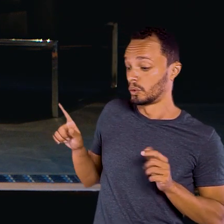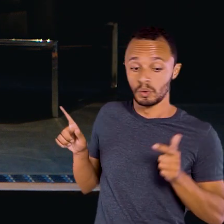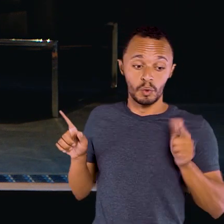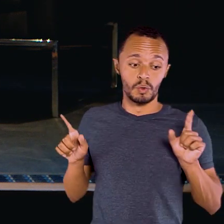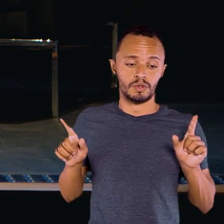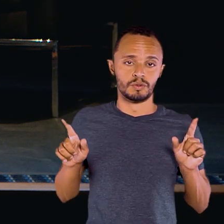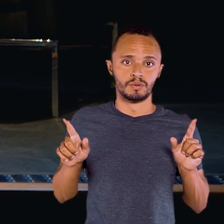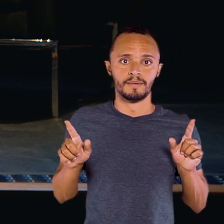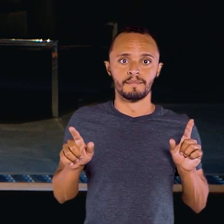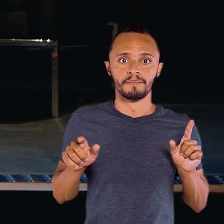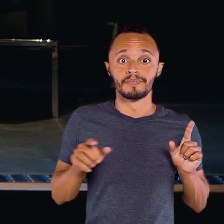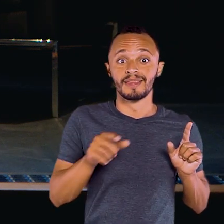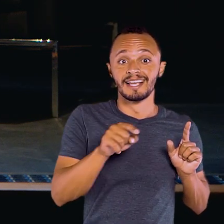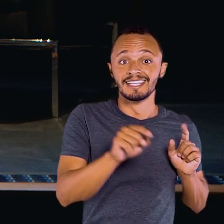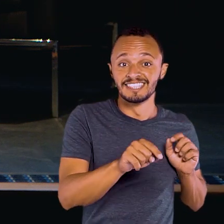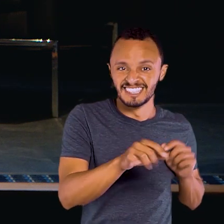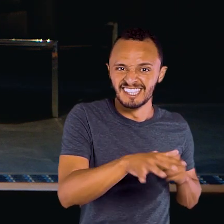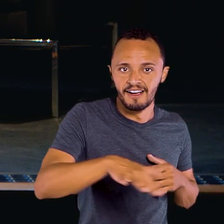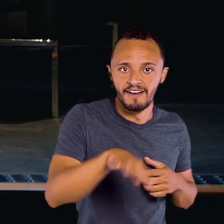que a gente deve